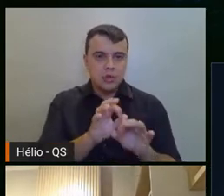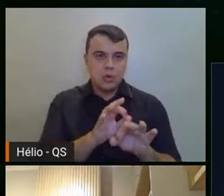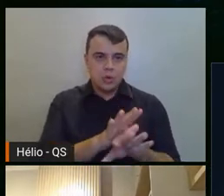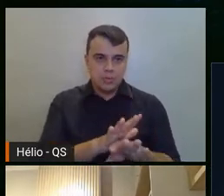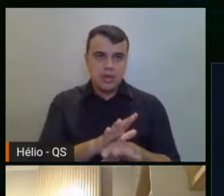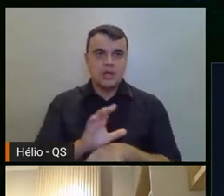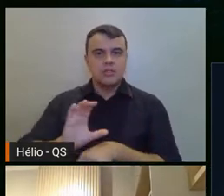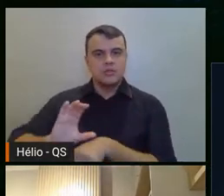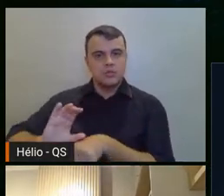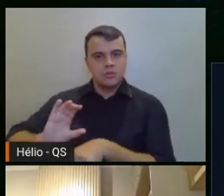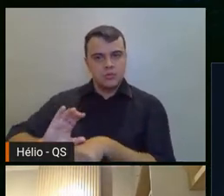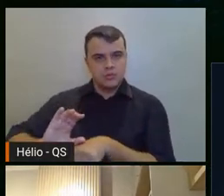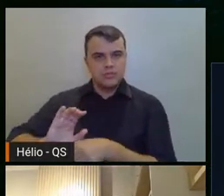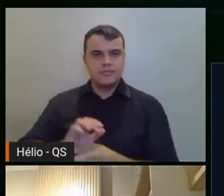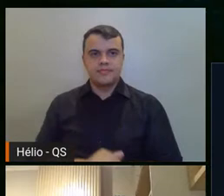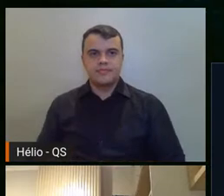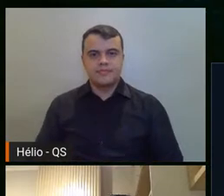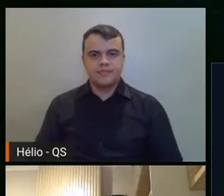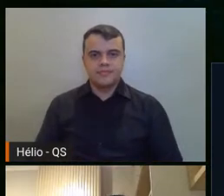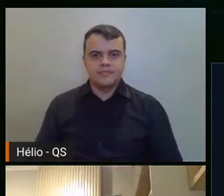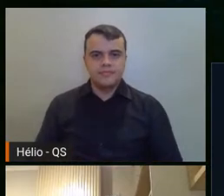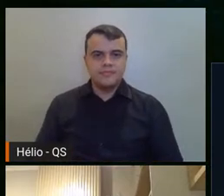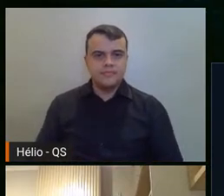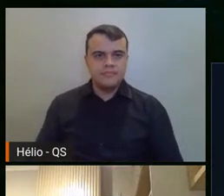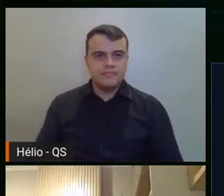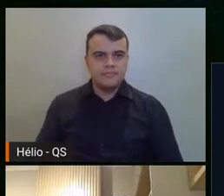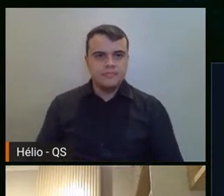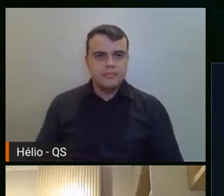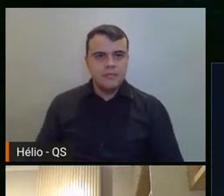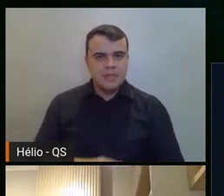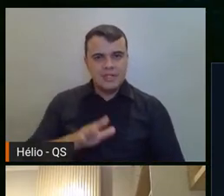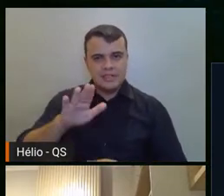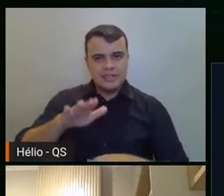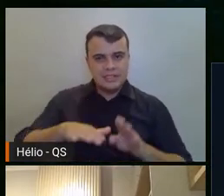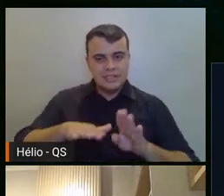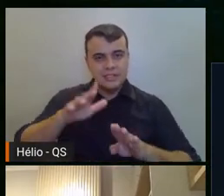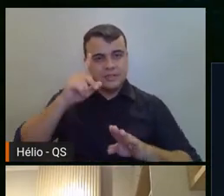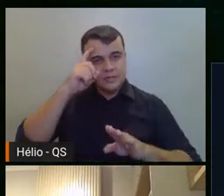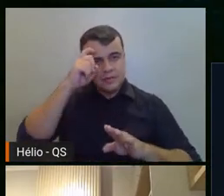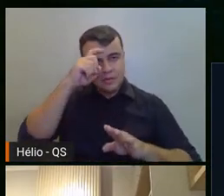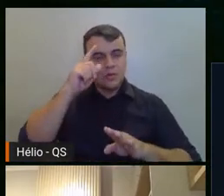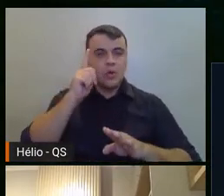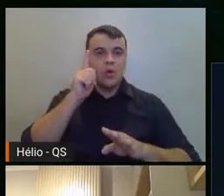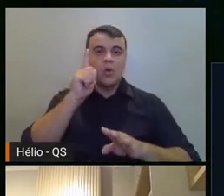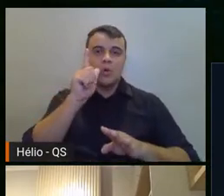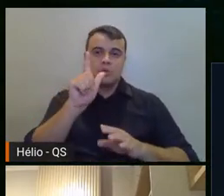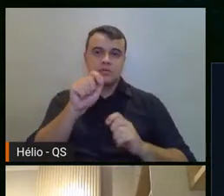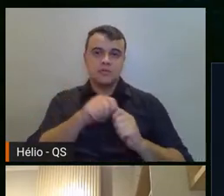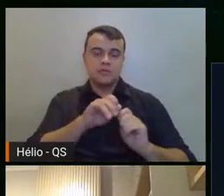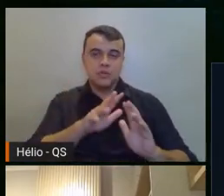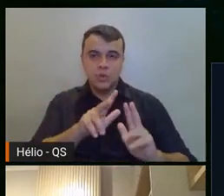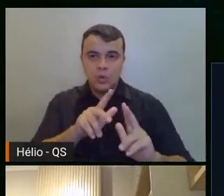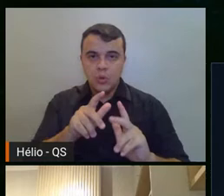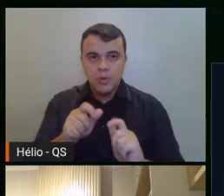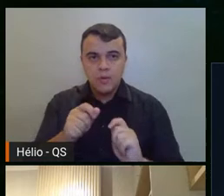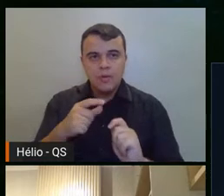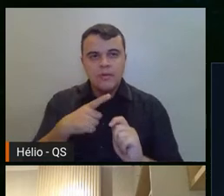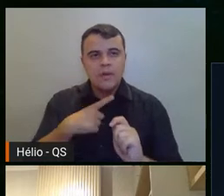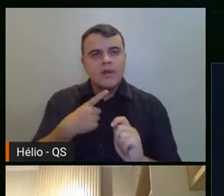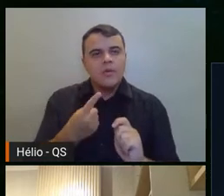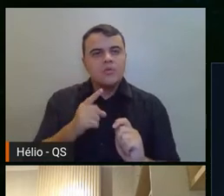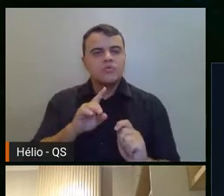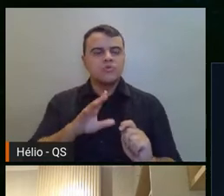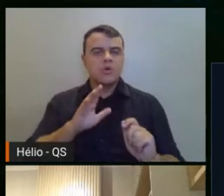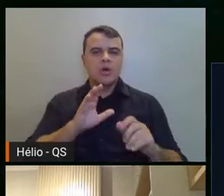que o bootcamp então assim seria muito difícil a gente conseguir colocar todo o conteúdo que a gente tem no único